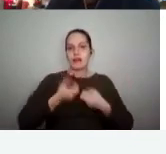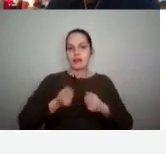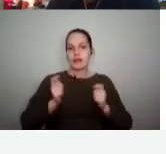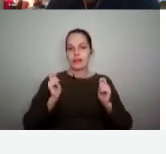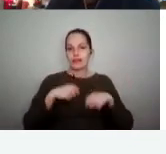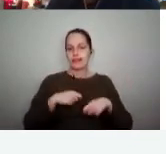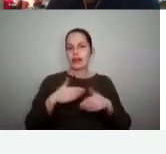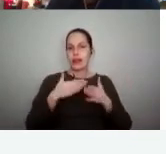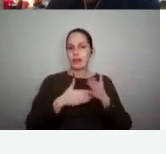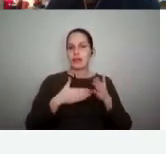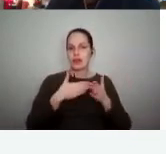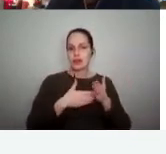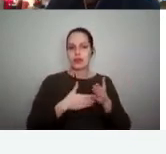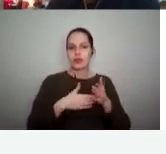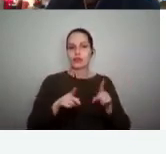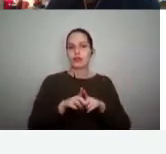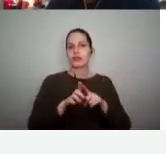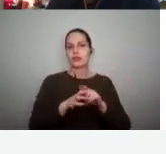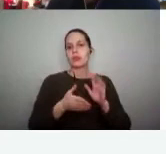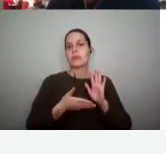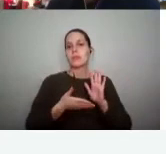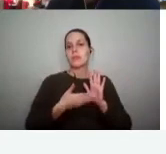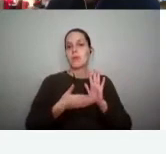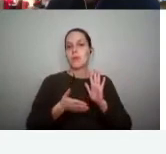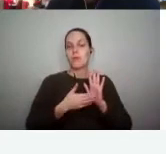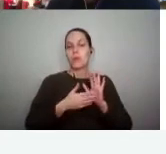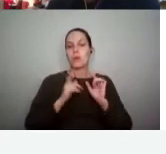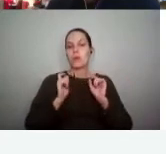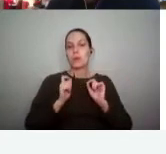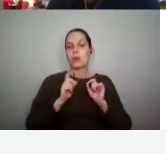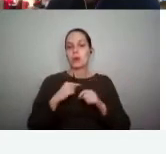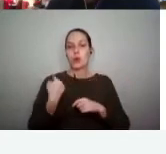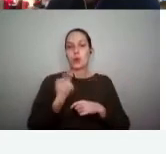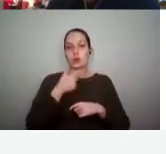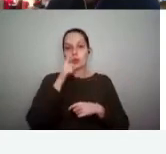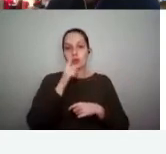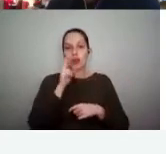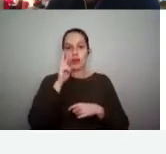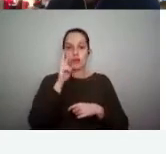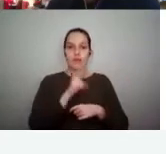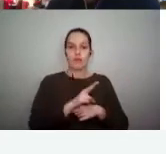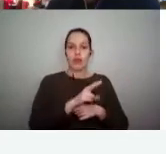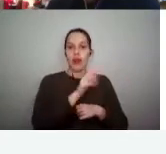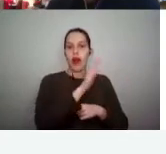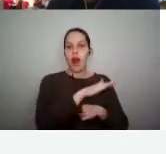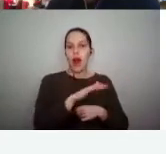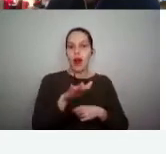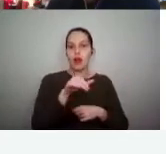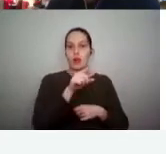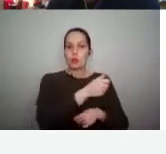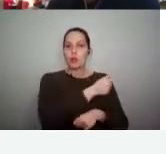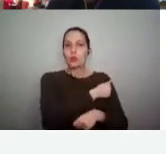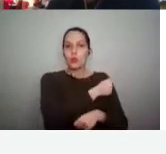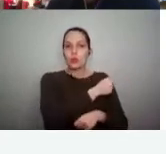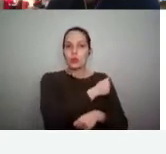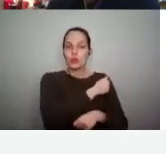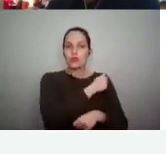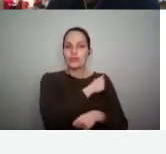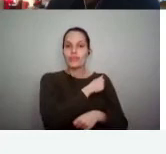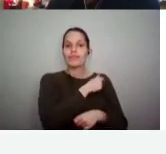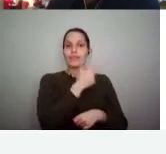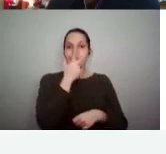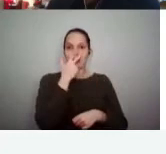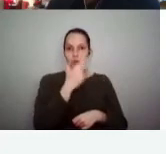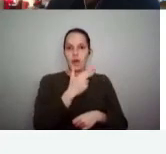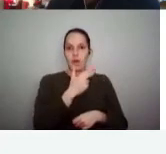E também propõe que nós possamos ver os nossos alunos na mesma ótica, né? Então, aquilo que eu gostaria que os alunos